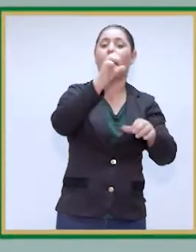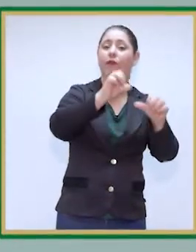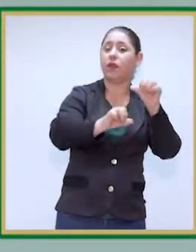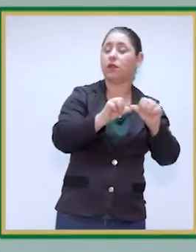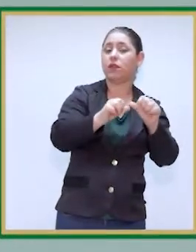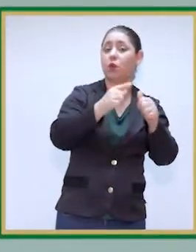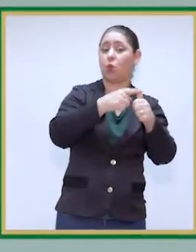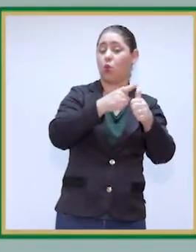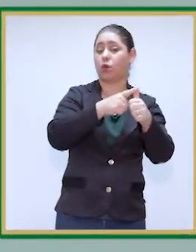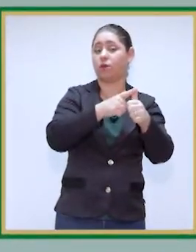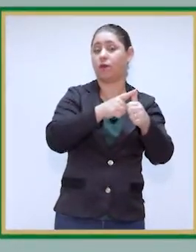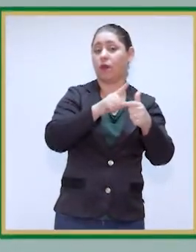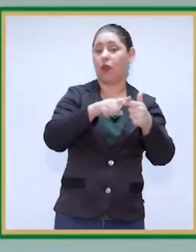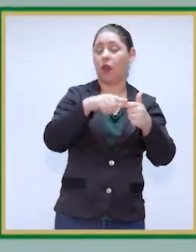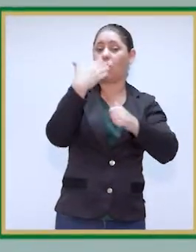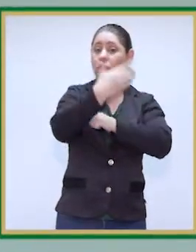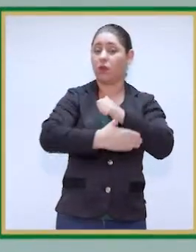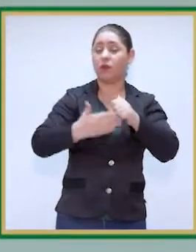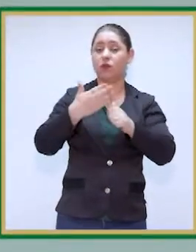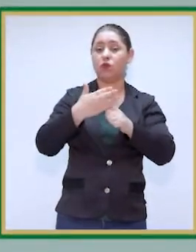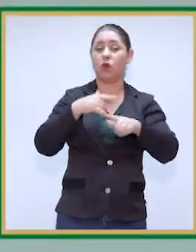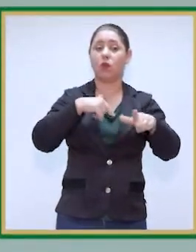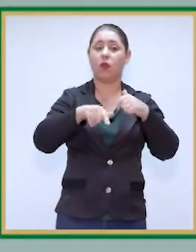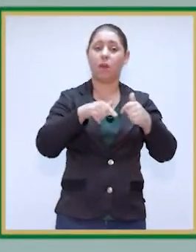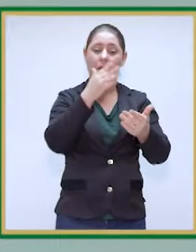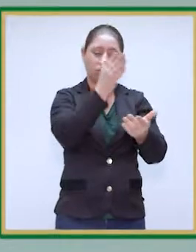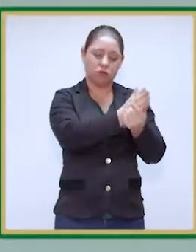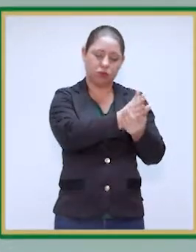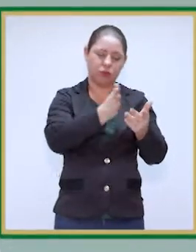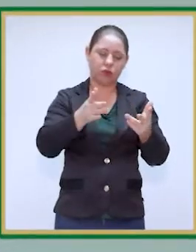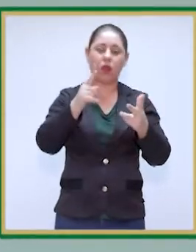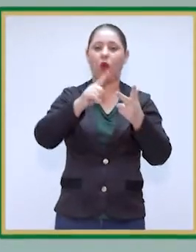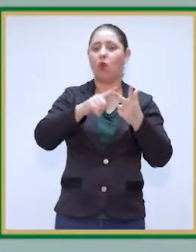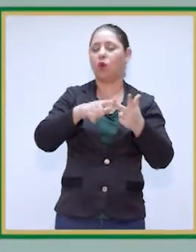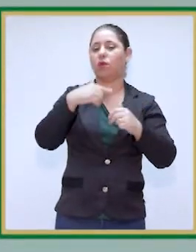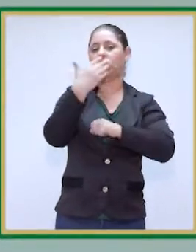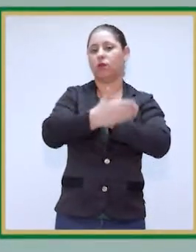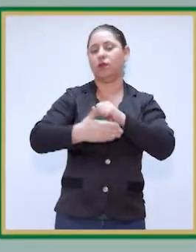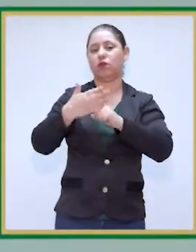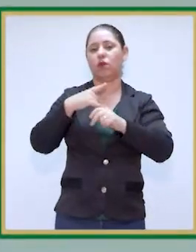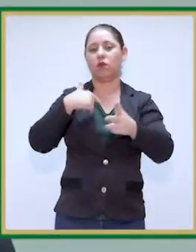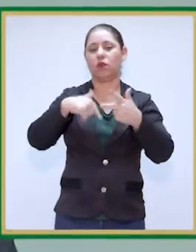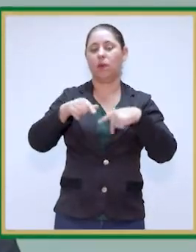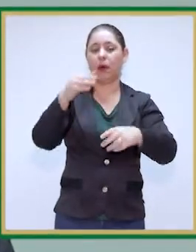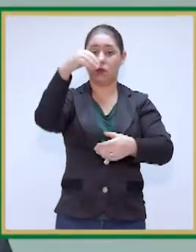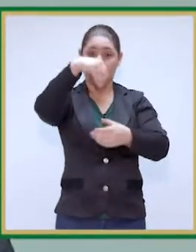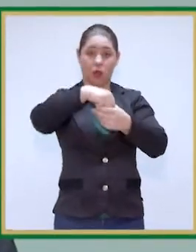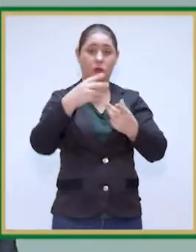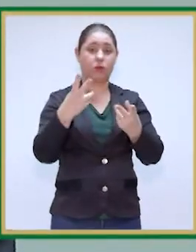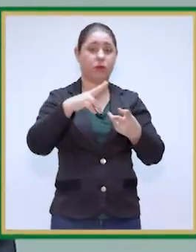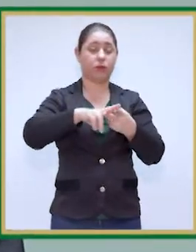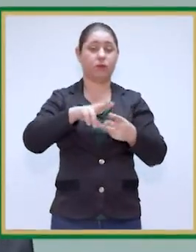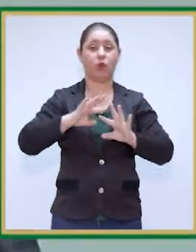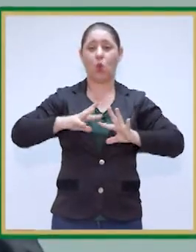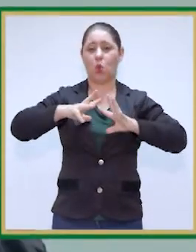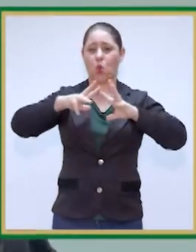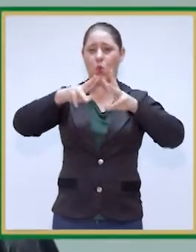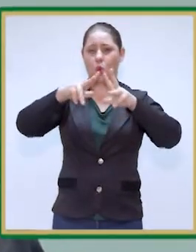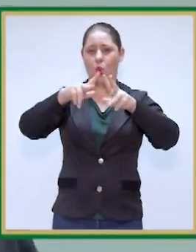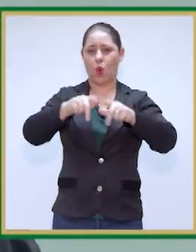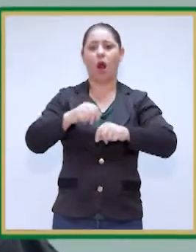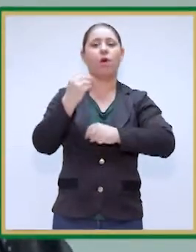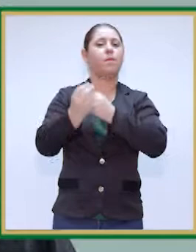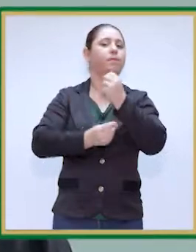entrada, eu tenho os defensores que trabalham nos processos, eu tenho os defensores que trabalham atendendo os presídios. Então